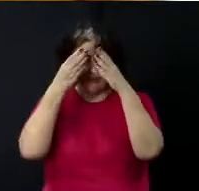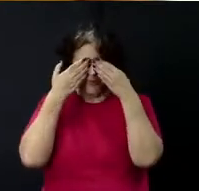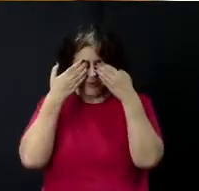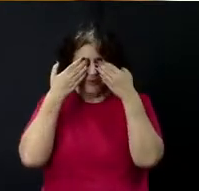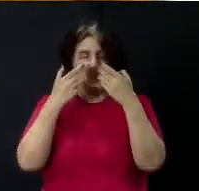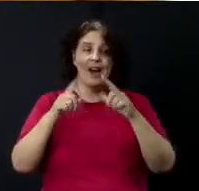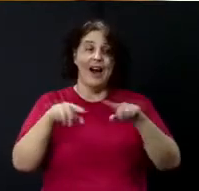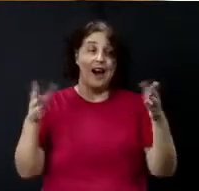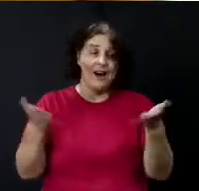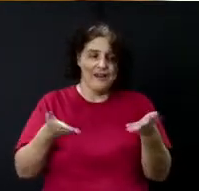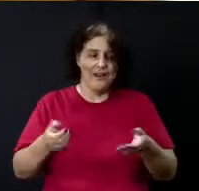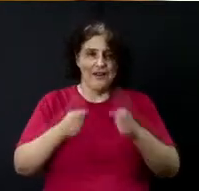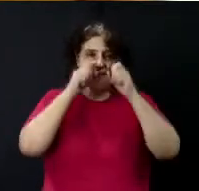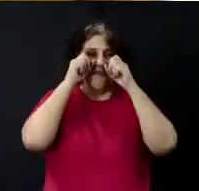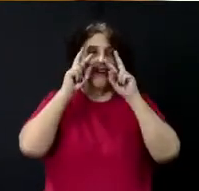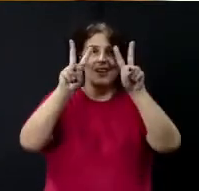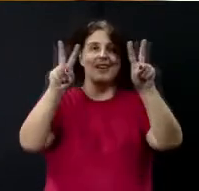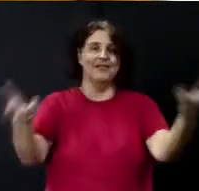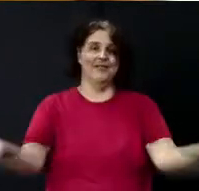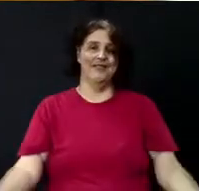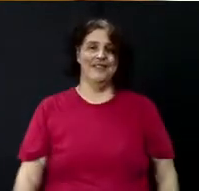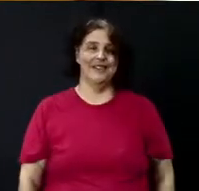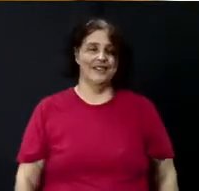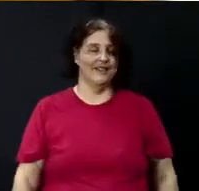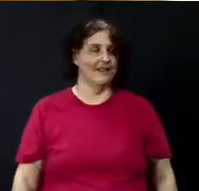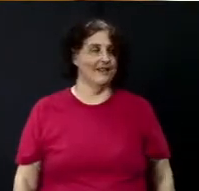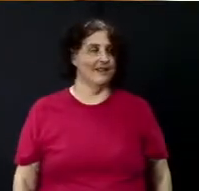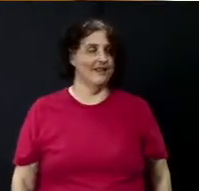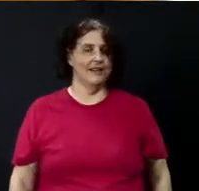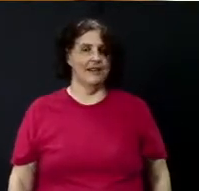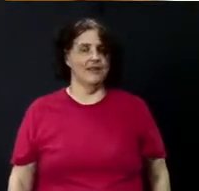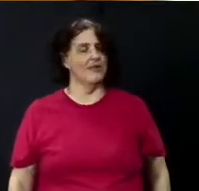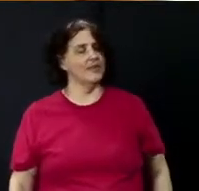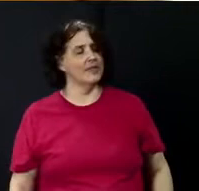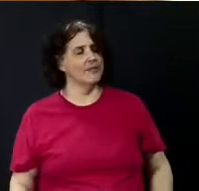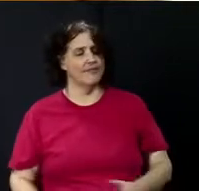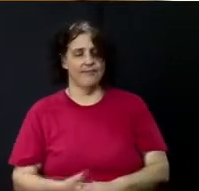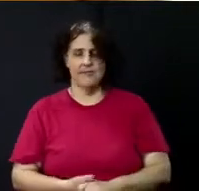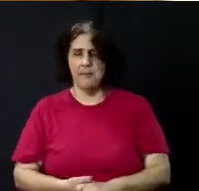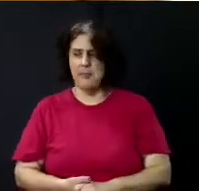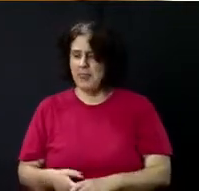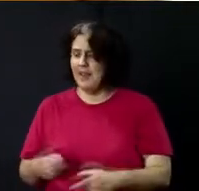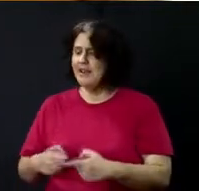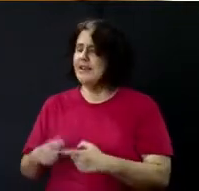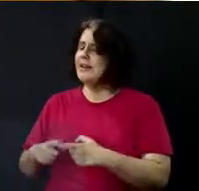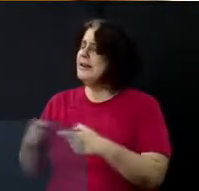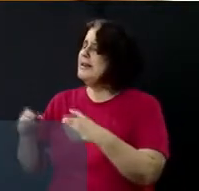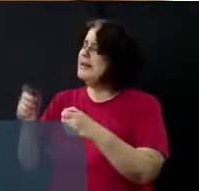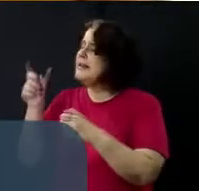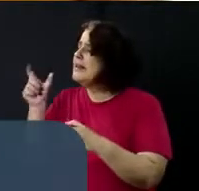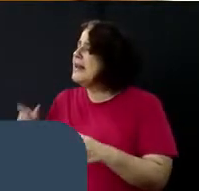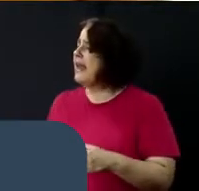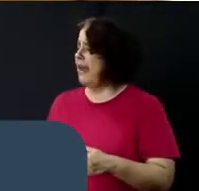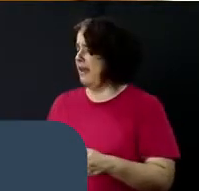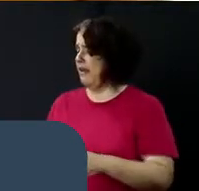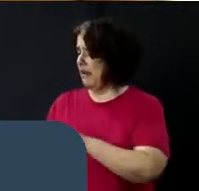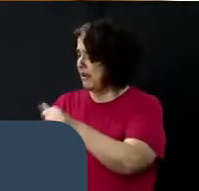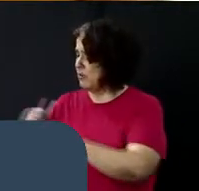foi Jesus. Ele não erra a causa, como quem anda no escuro, entende? Foi